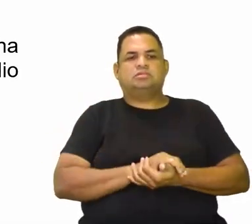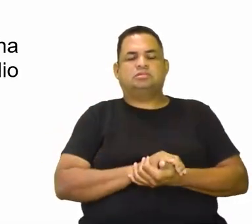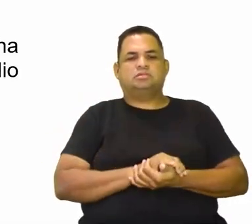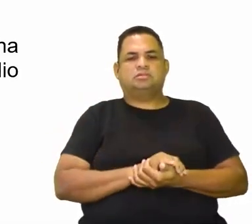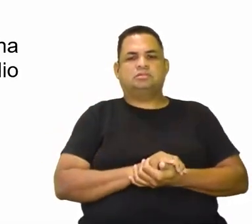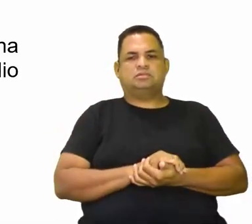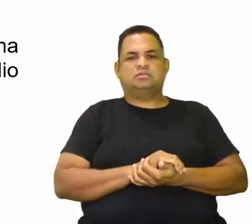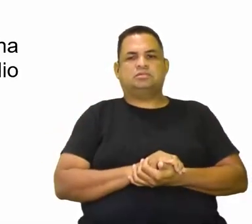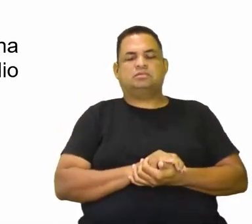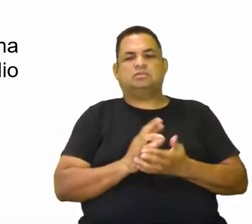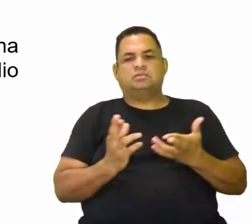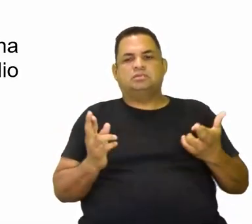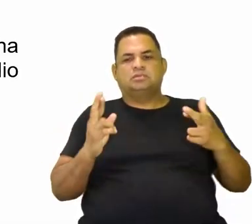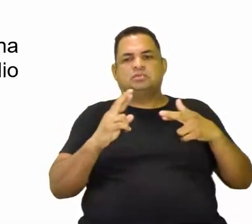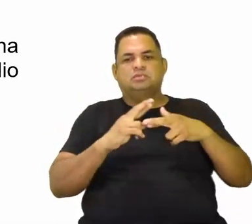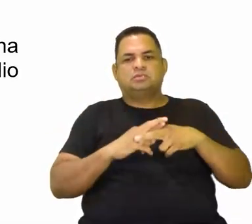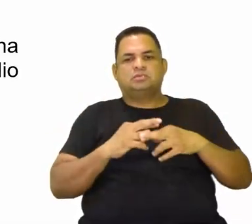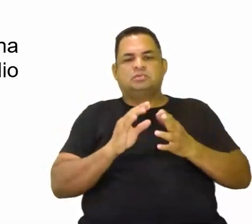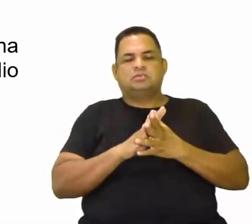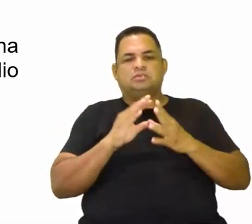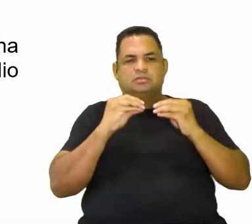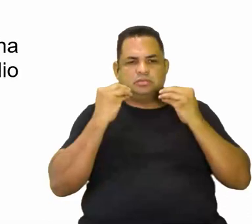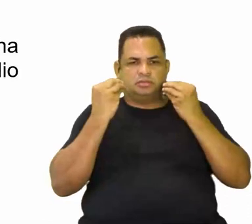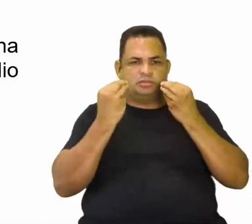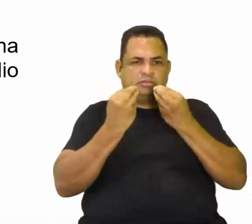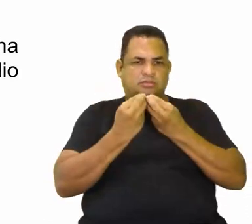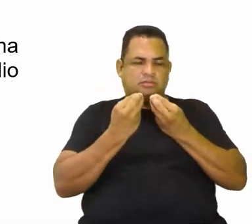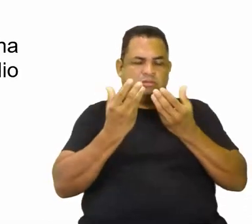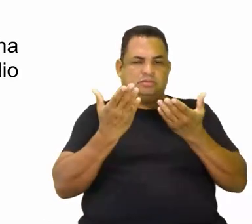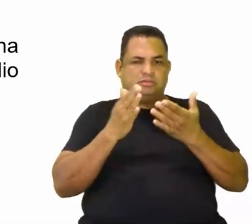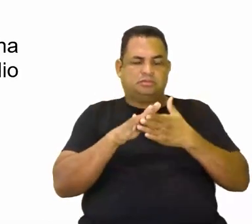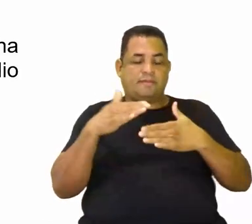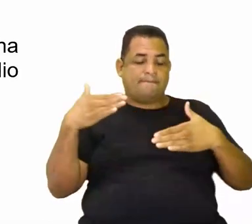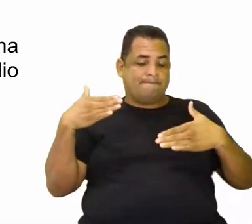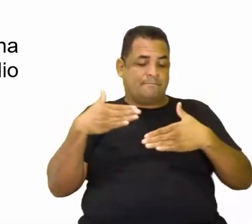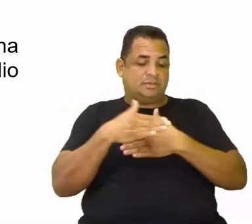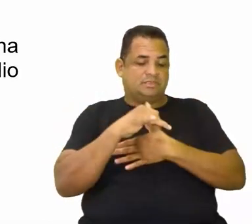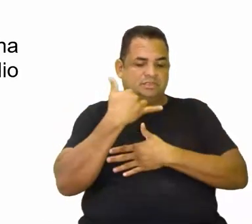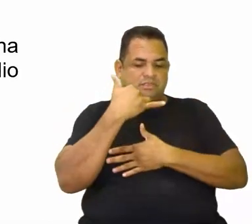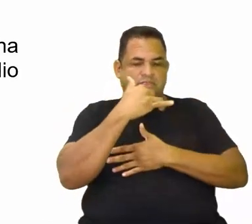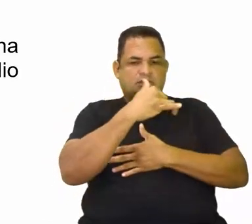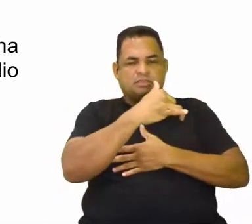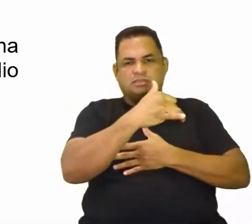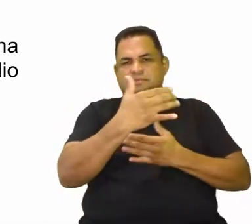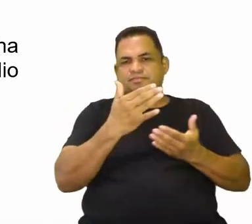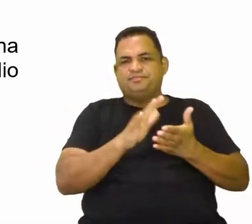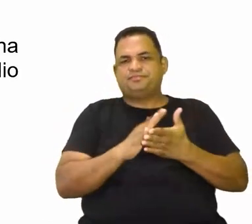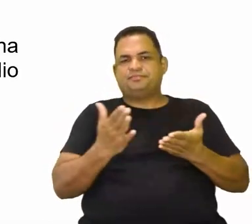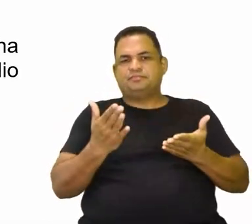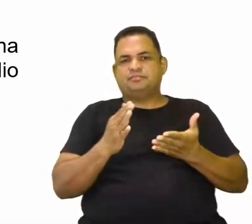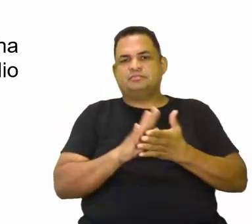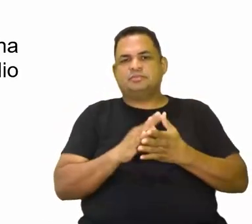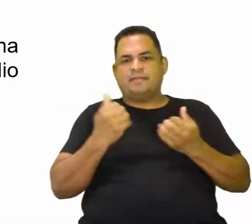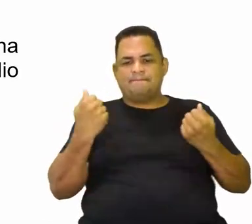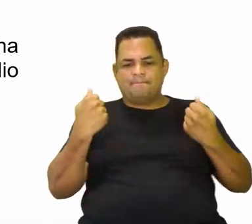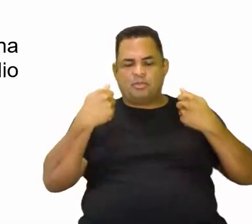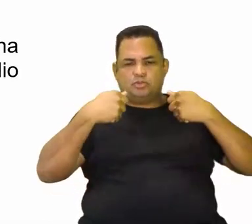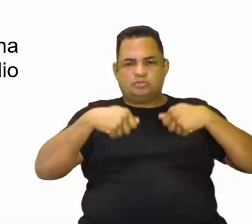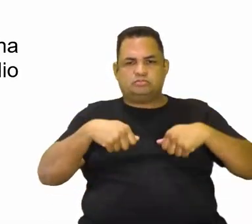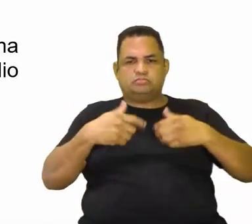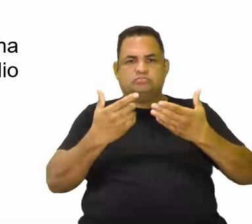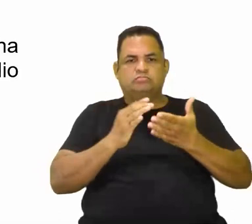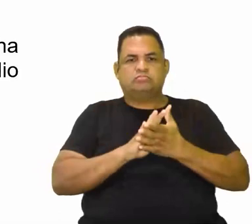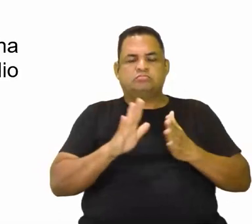através da reação ali pela substância, e essa passagem da corrente elétrica é ela que vai promover